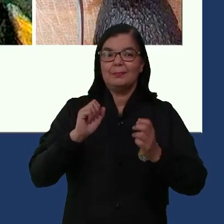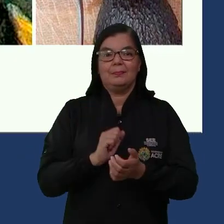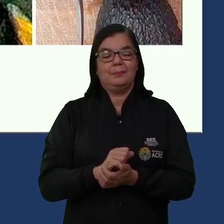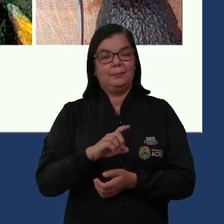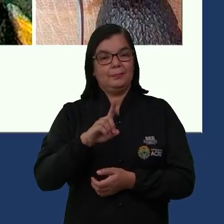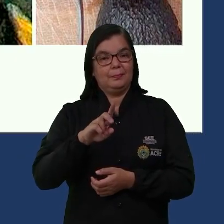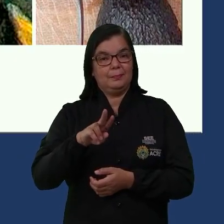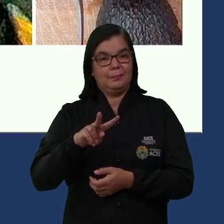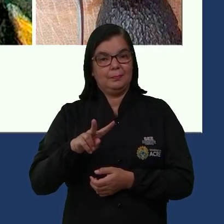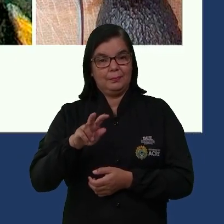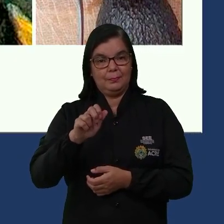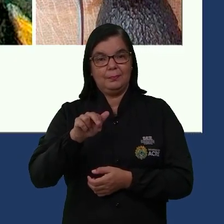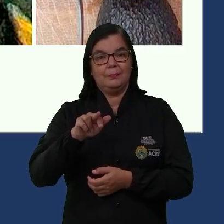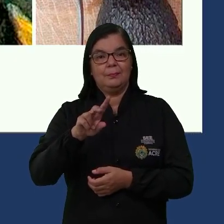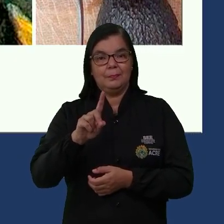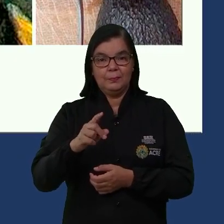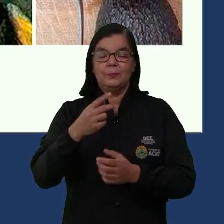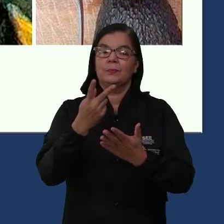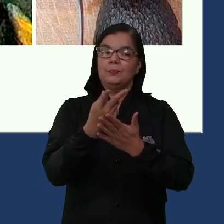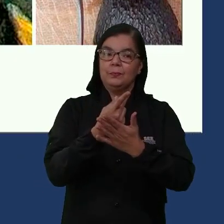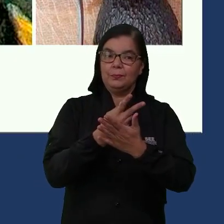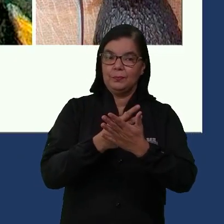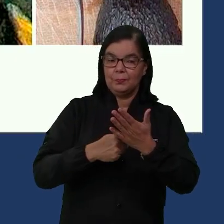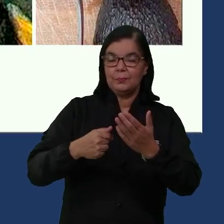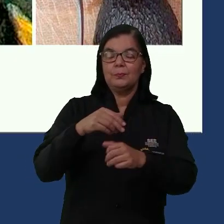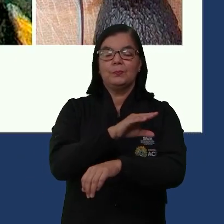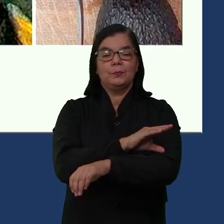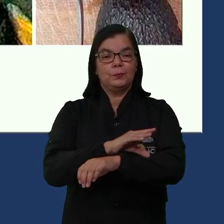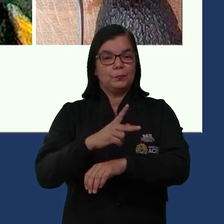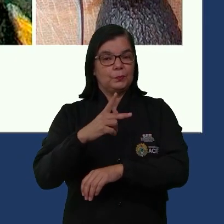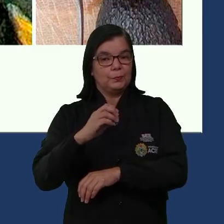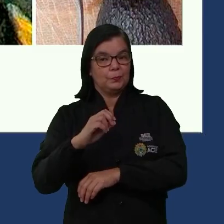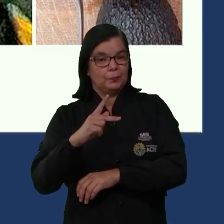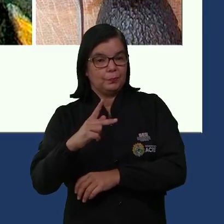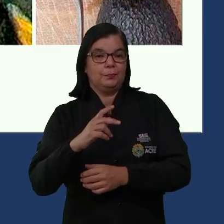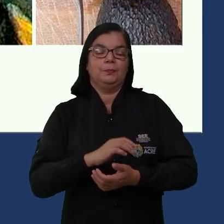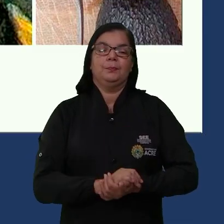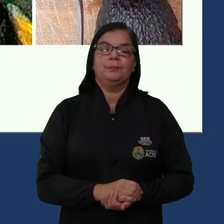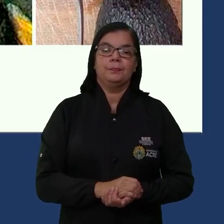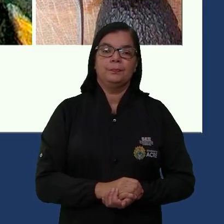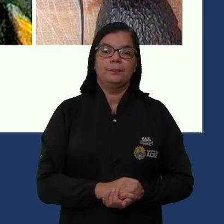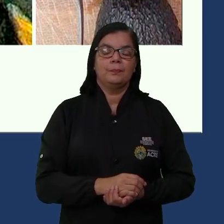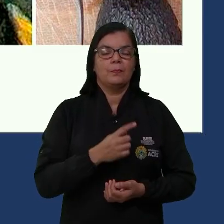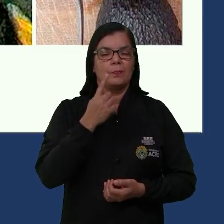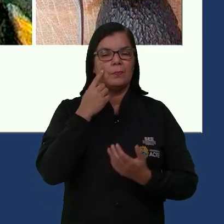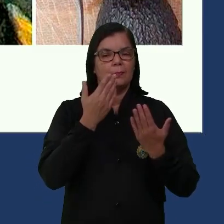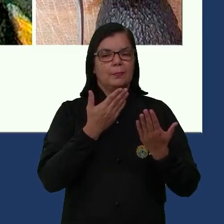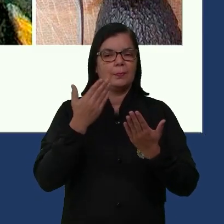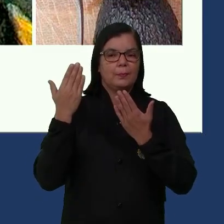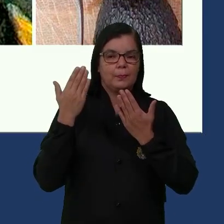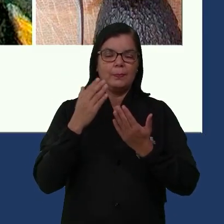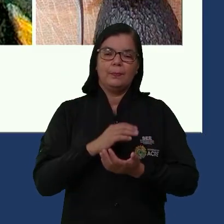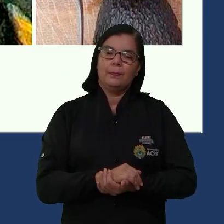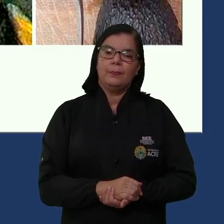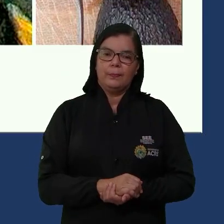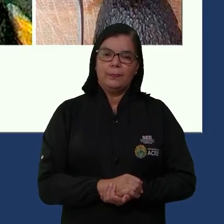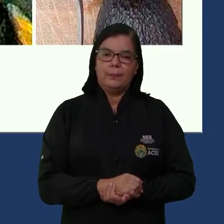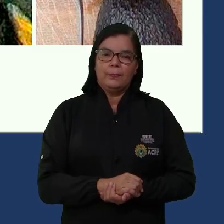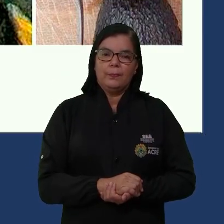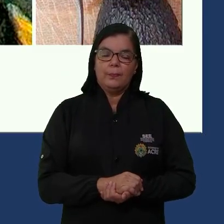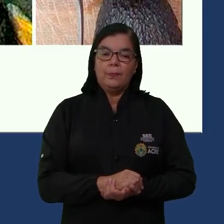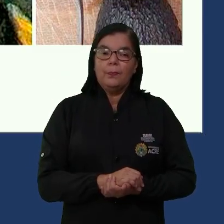de Edvard Munch, com personagens da cultura pop. Olha para essa obra à sua direita.